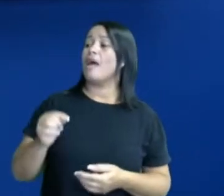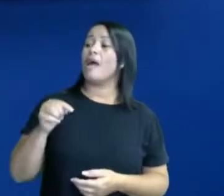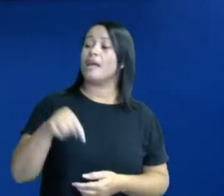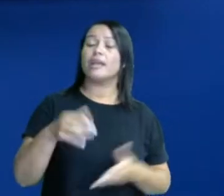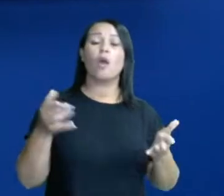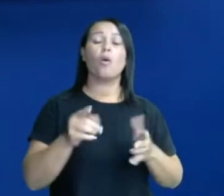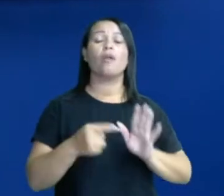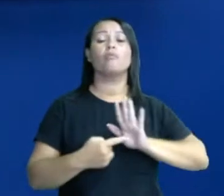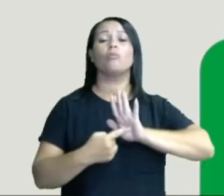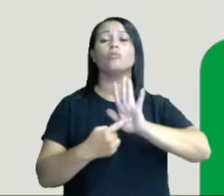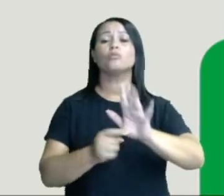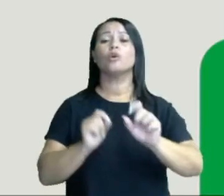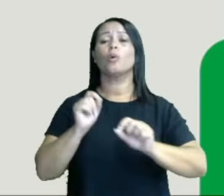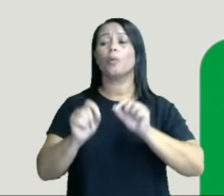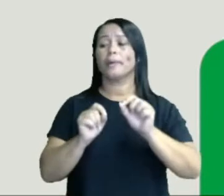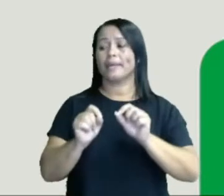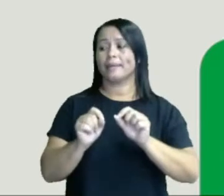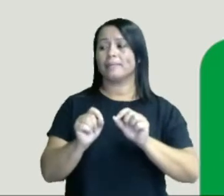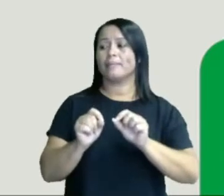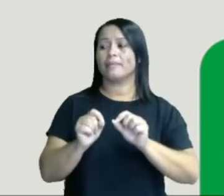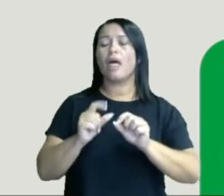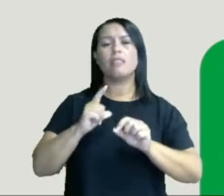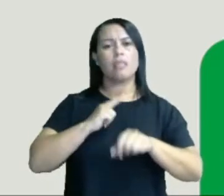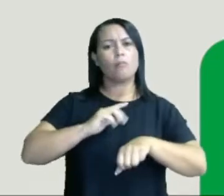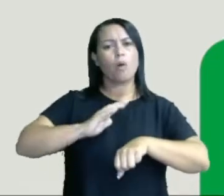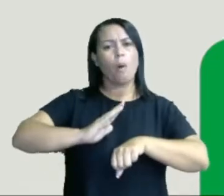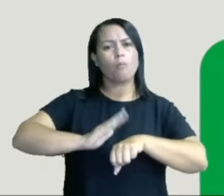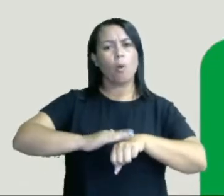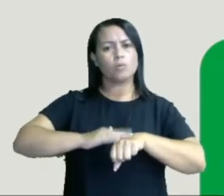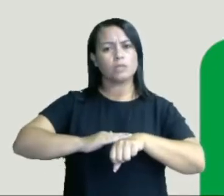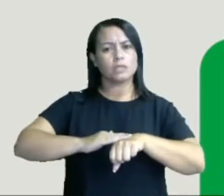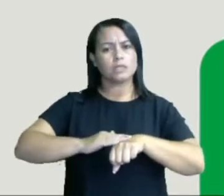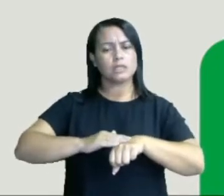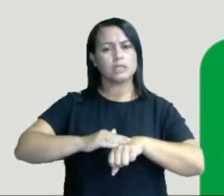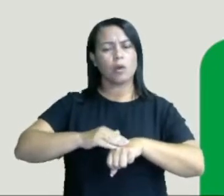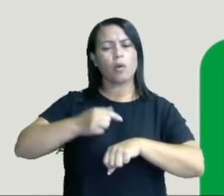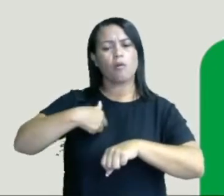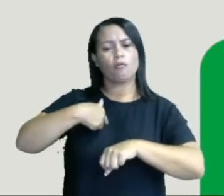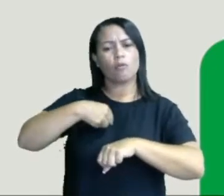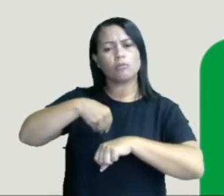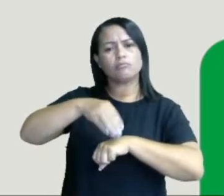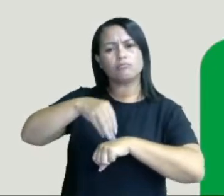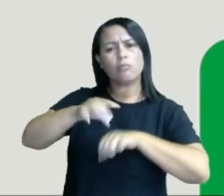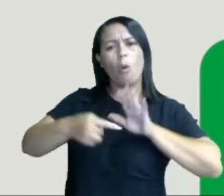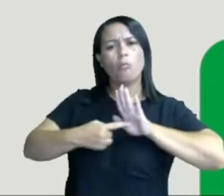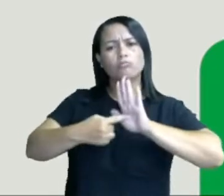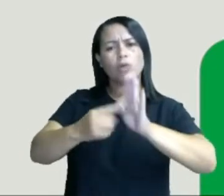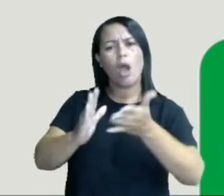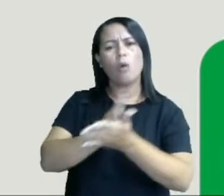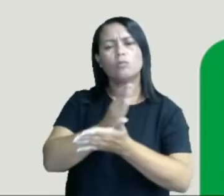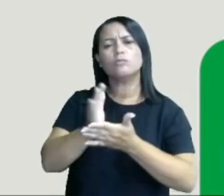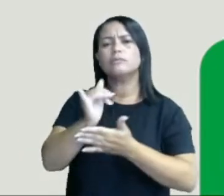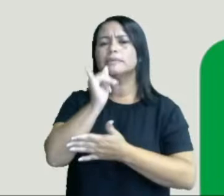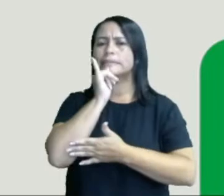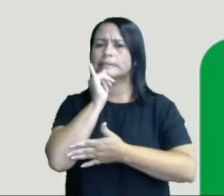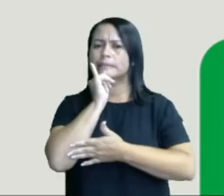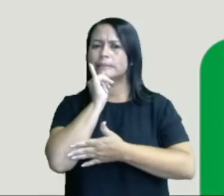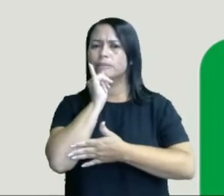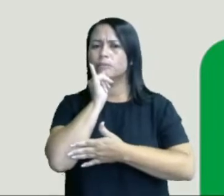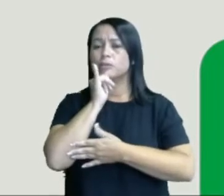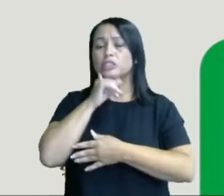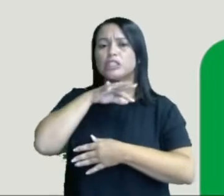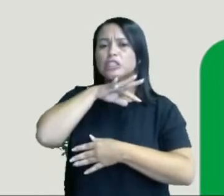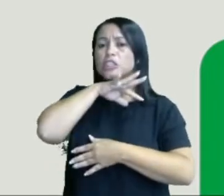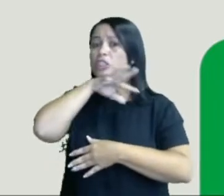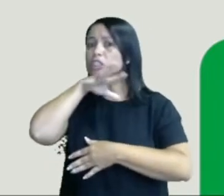Aqui nós vamos ter uma produção conduzida. Eu vou trazer alguns exemplos de animais para vocês. Vocês